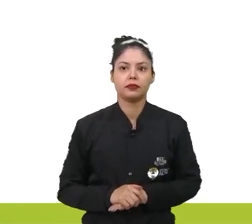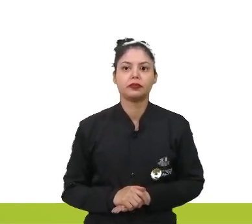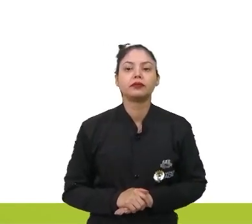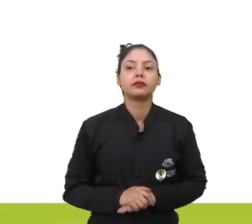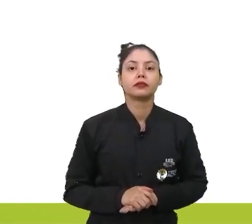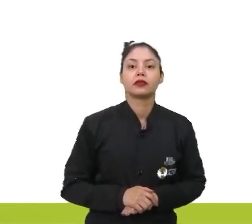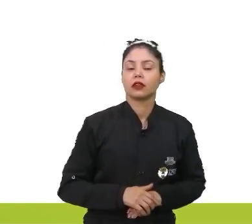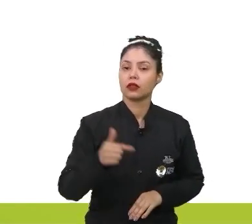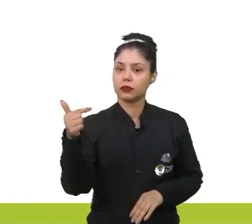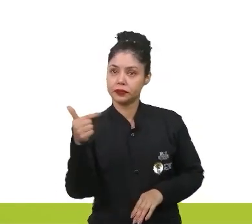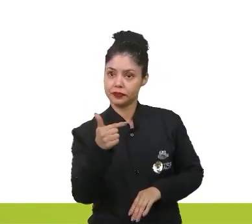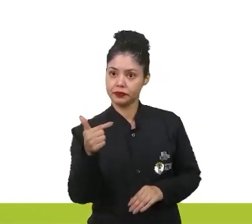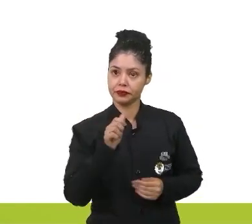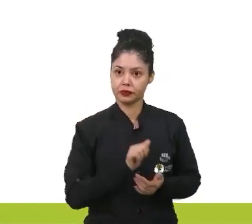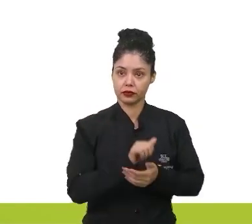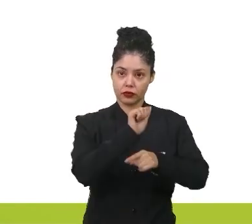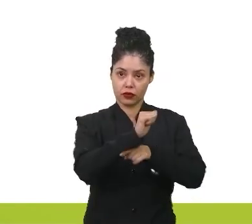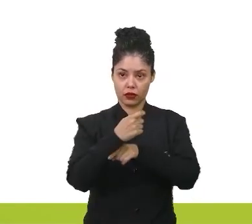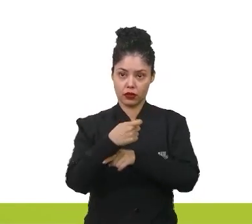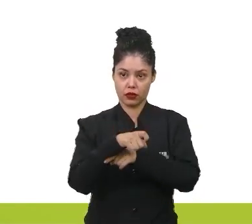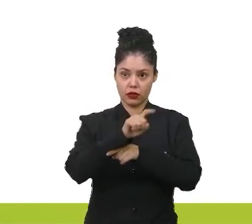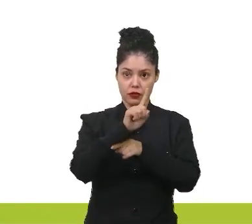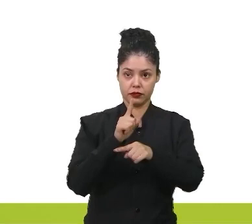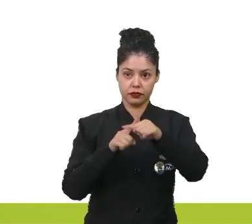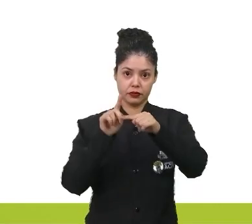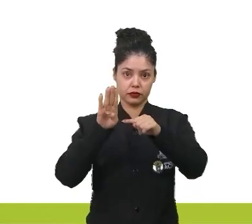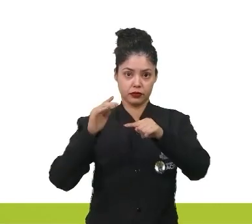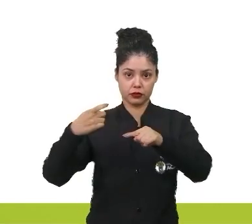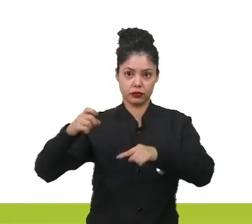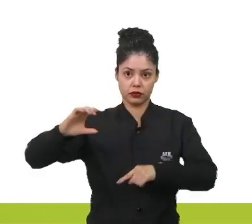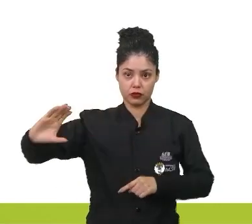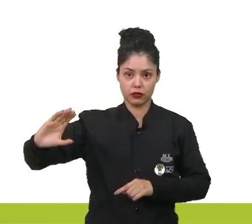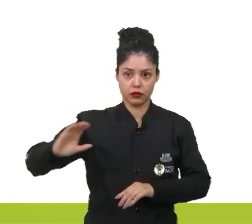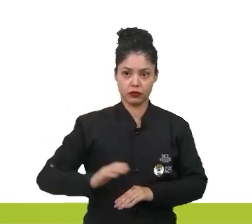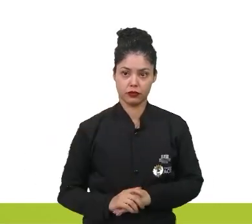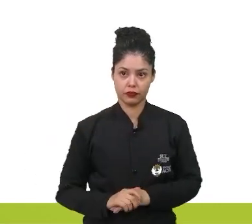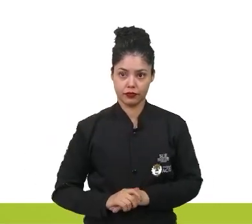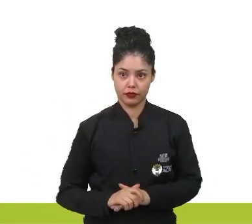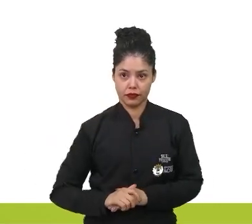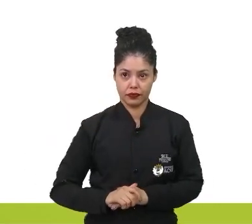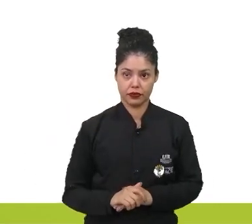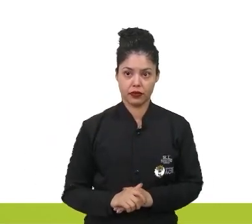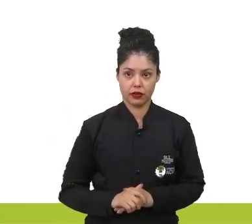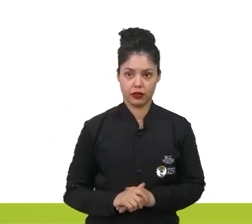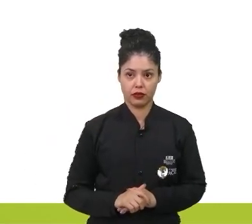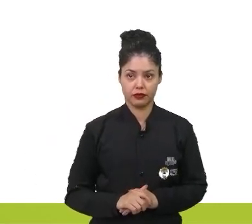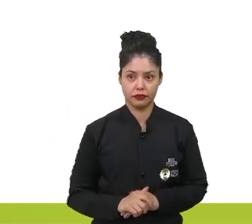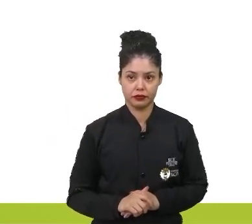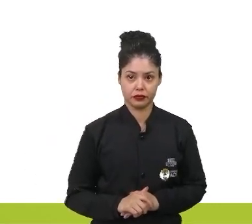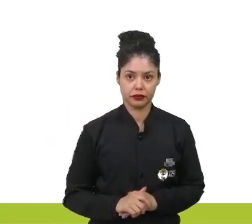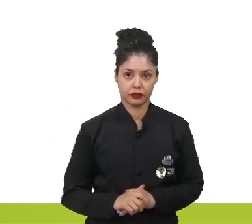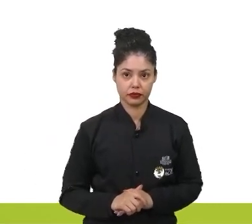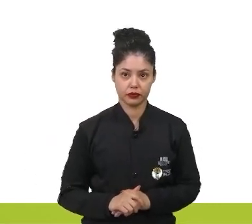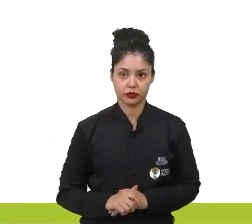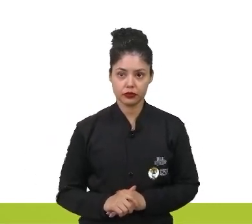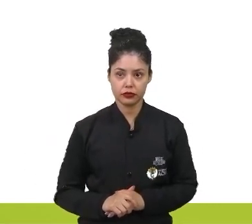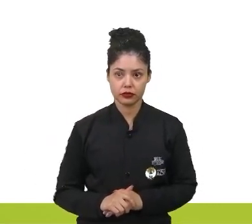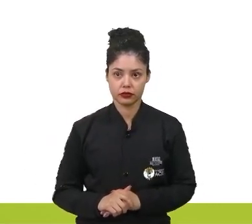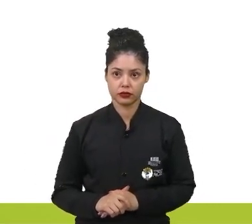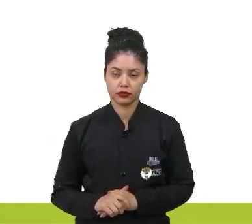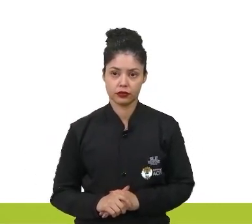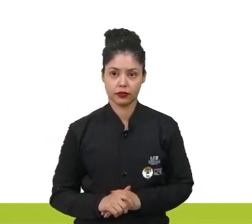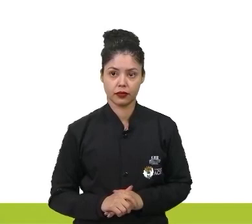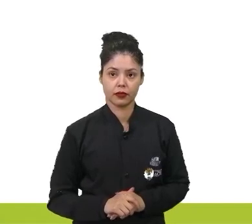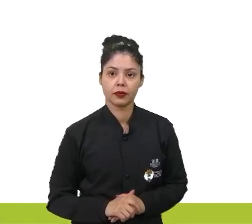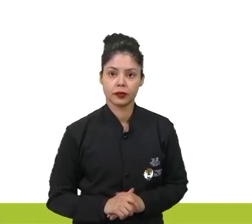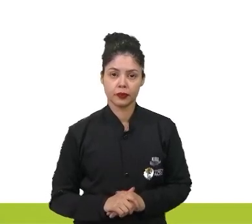Na forma ax ao quadrado mais bx mais c. Só colocar o c aqui para a gente olhar a fórmula de maneira mais completa, tá